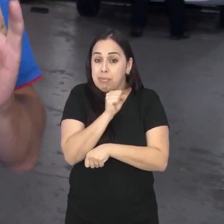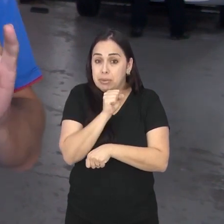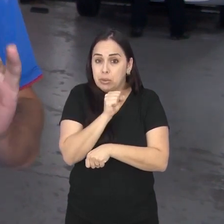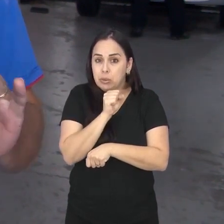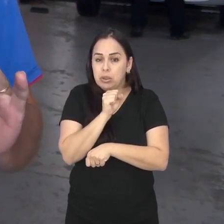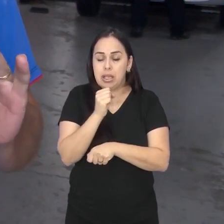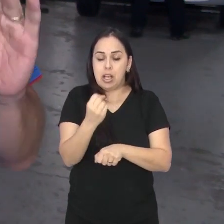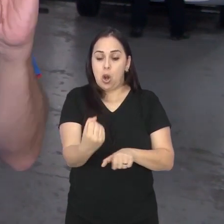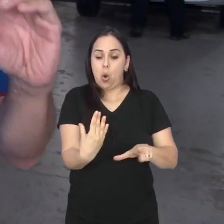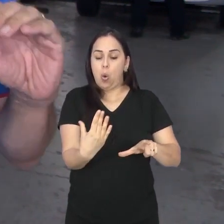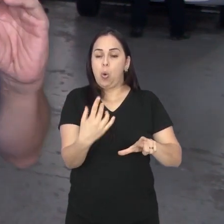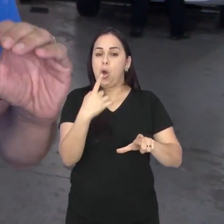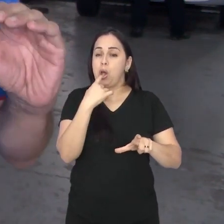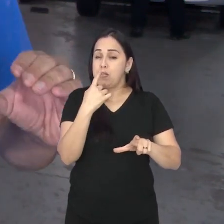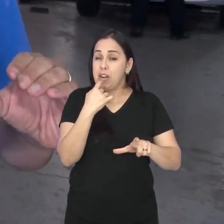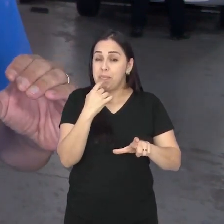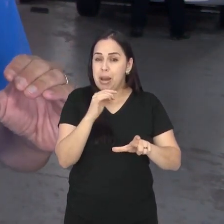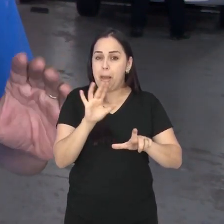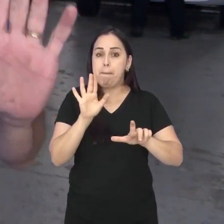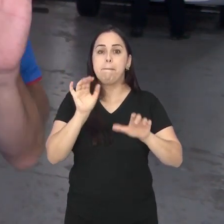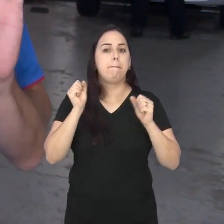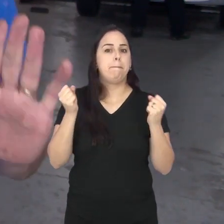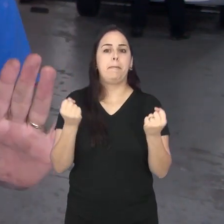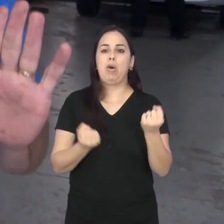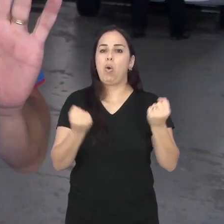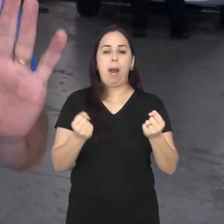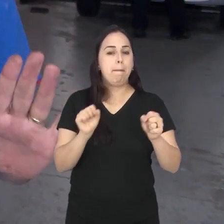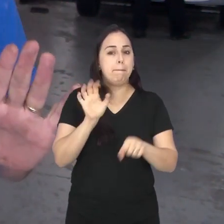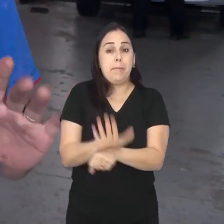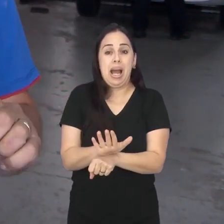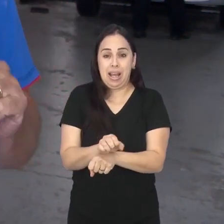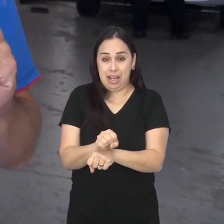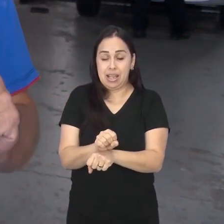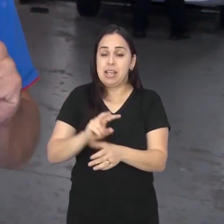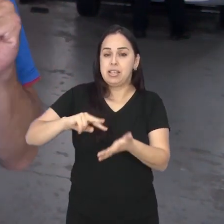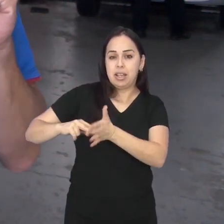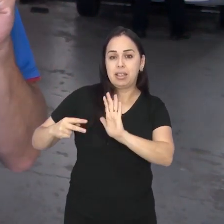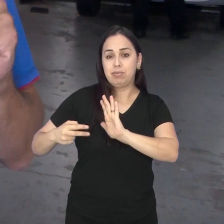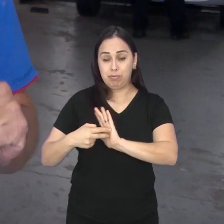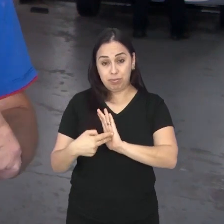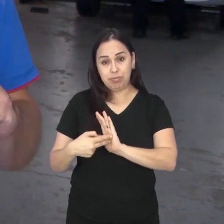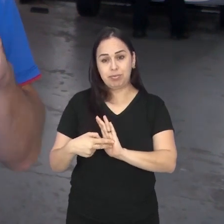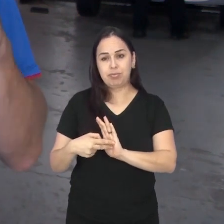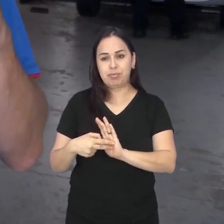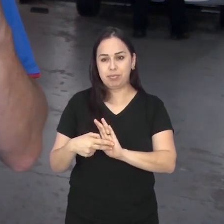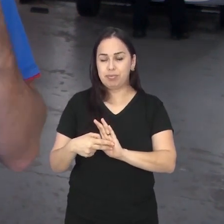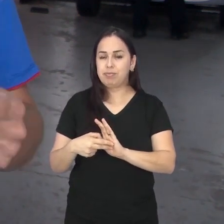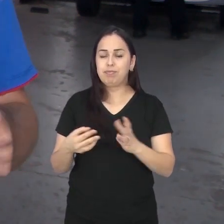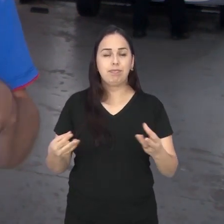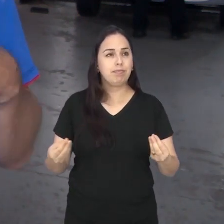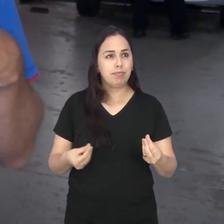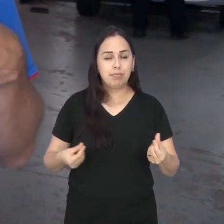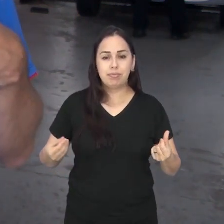veículo imediatamente. Luz vermelha no painel, para o veículo. E isso pode significar